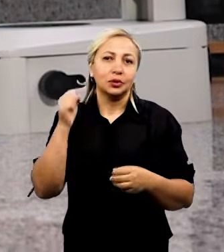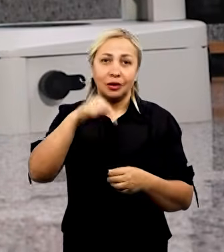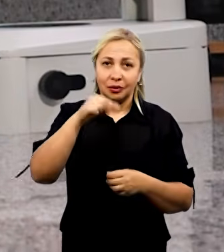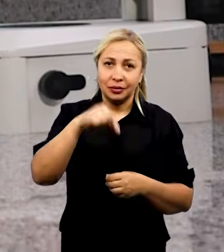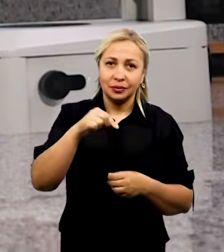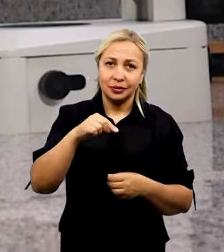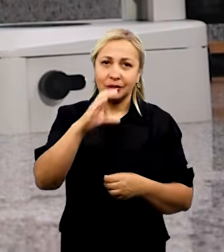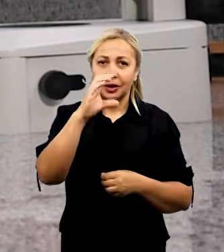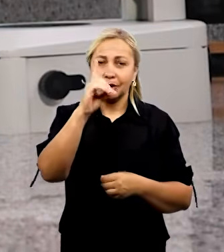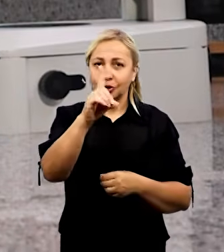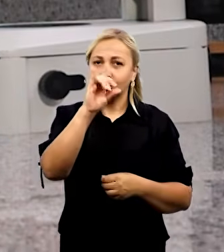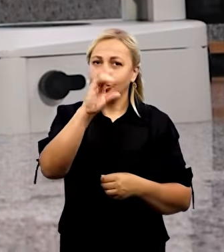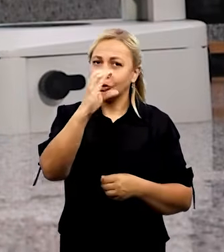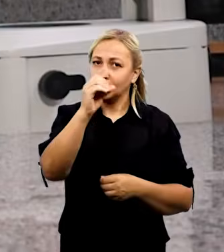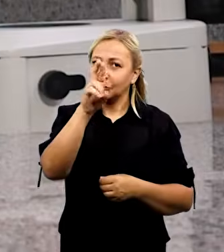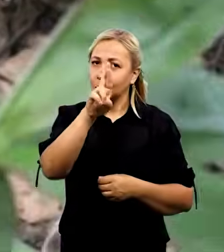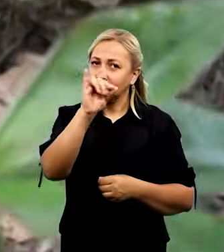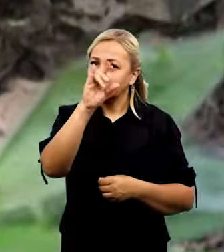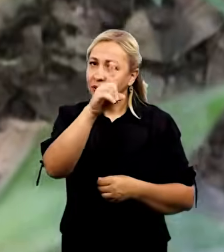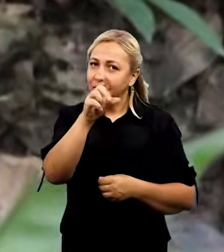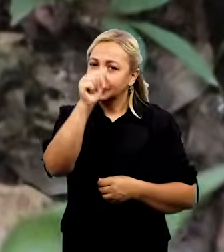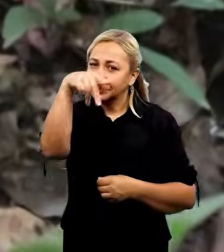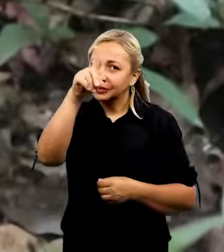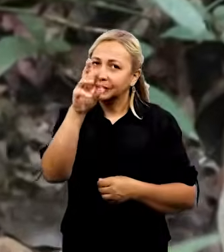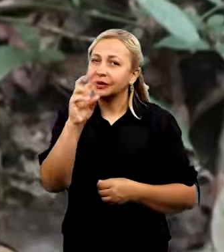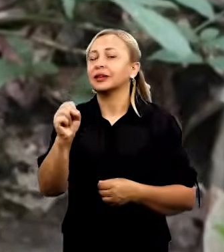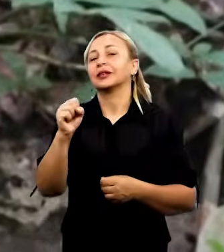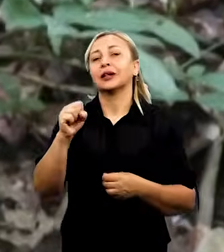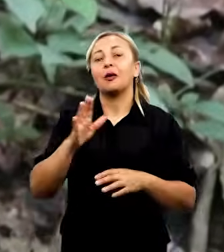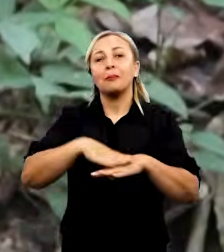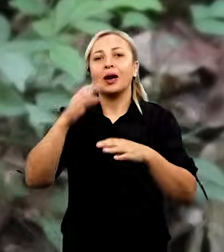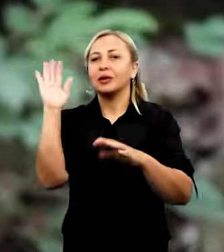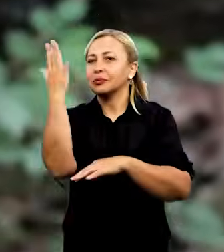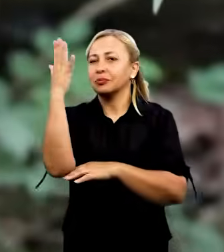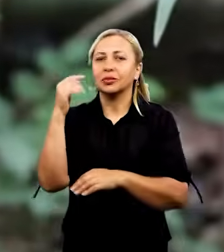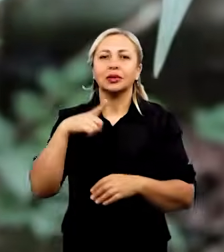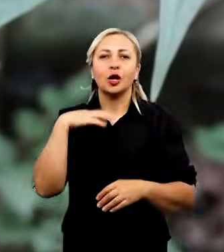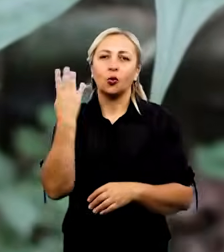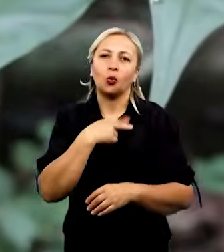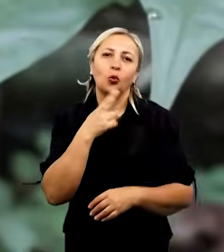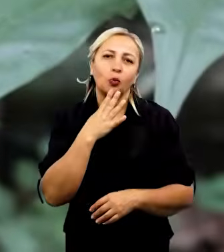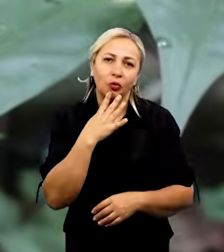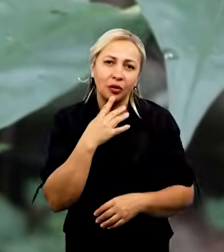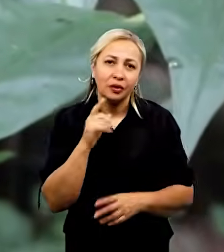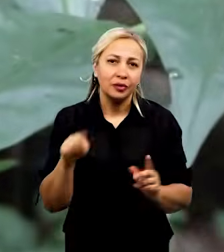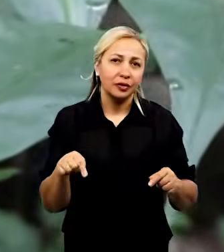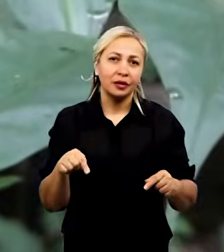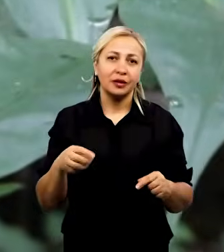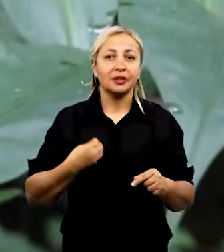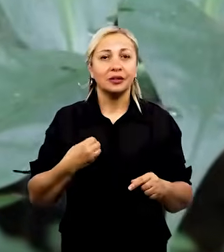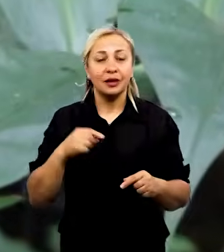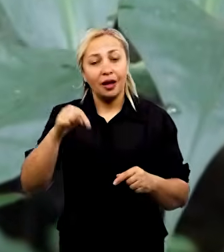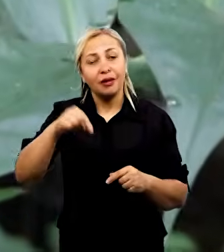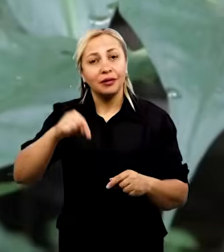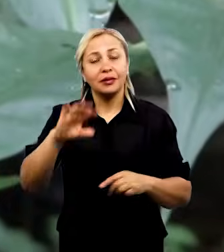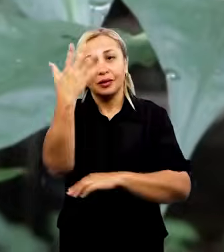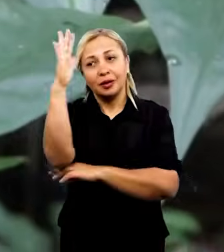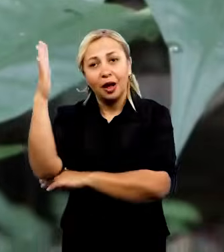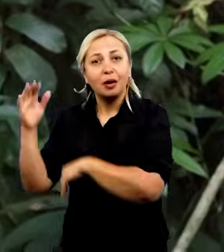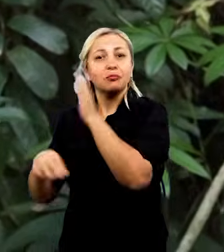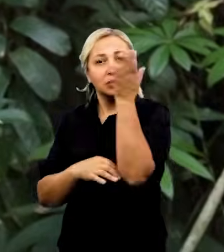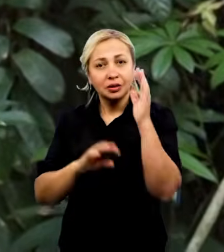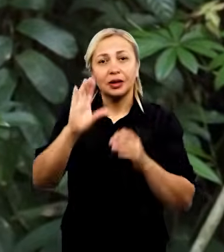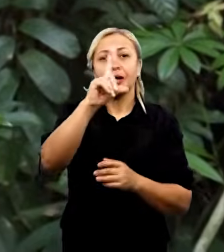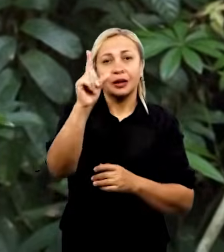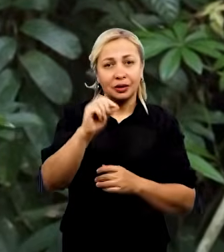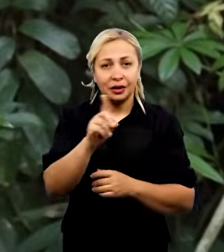de Coryzandra rhizantha, né, a maior população que a gente conhece na natureza, ela está presente aqui na Mata de